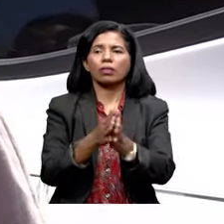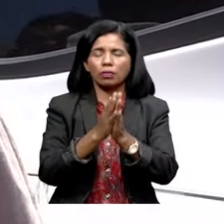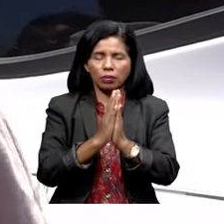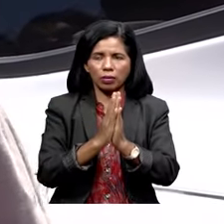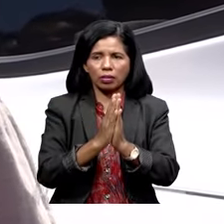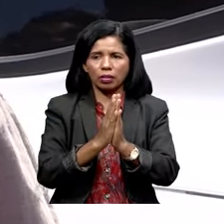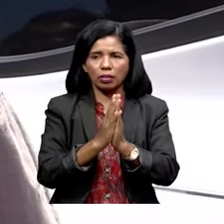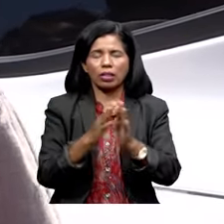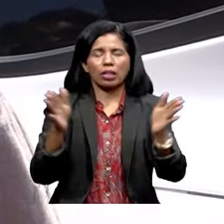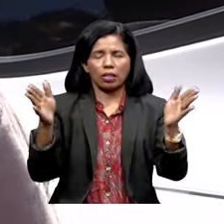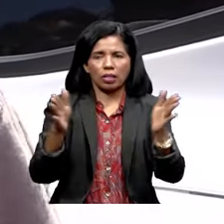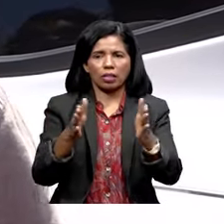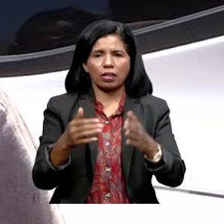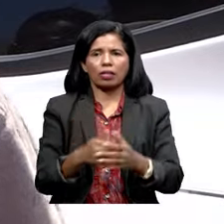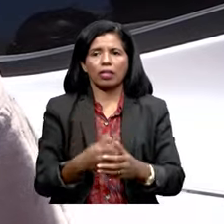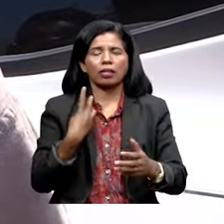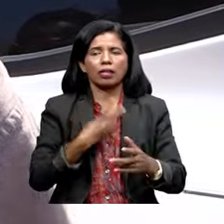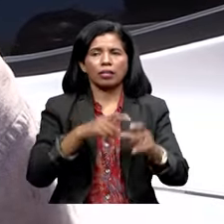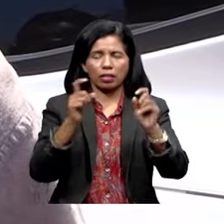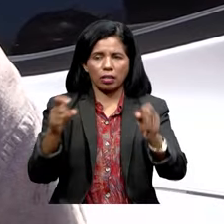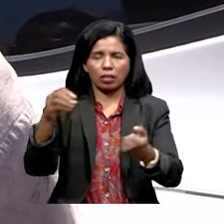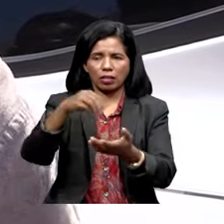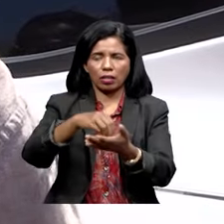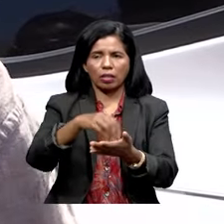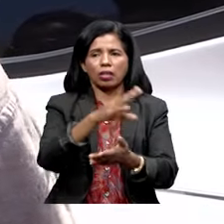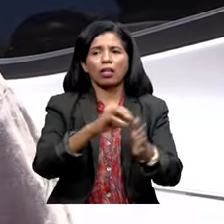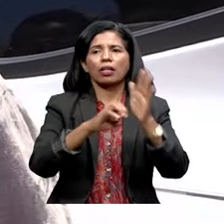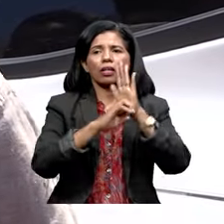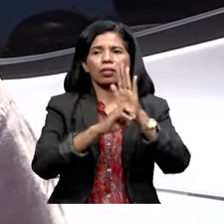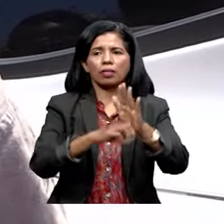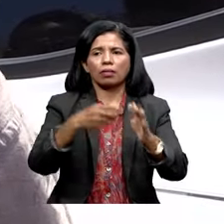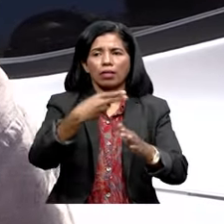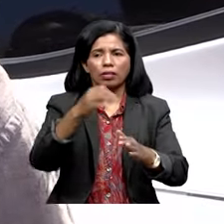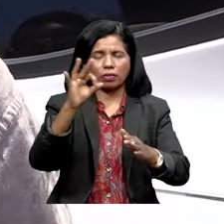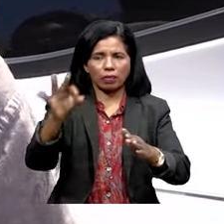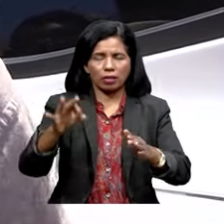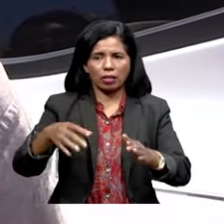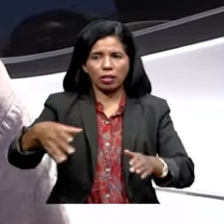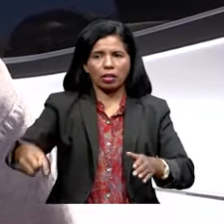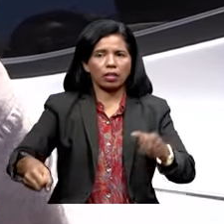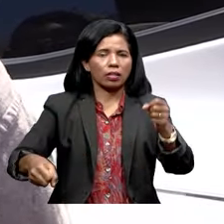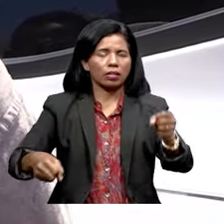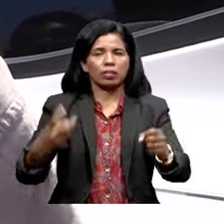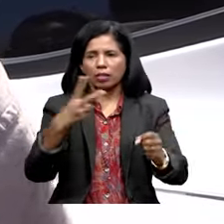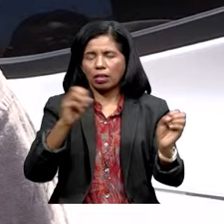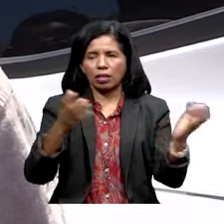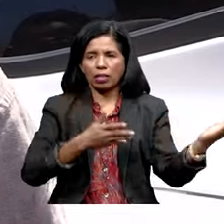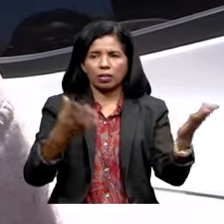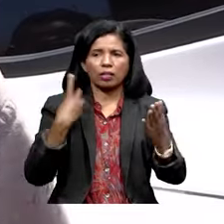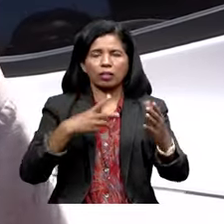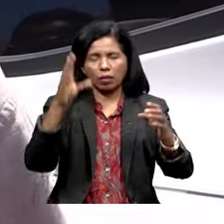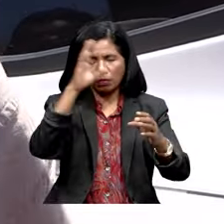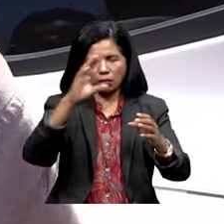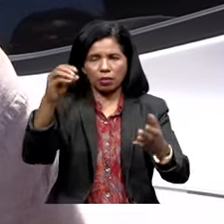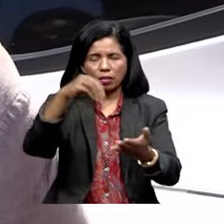balun kik e ita tem que arranjar, né? Por exemplo, a casa de banho é a Boat Carliman, se ela consegue lor, então ita tem que buscar para